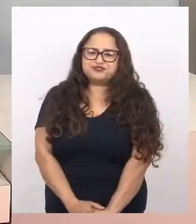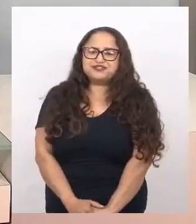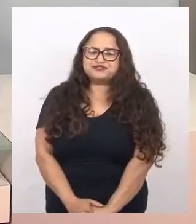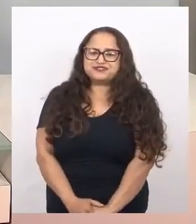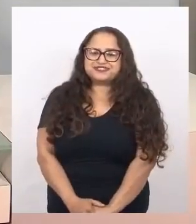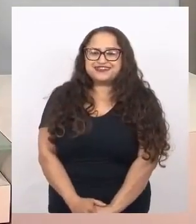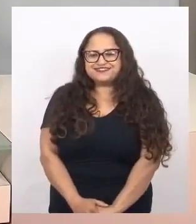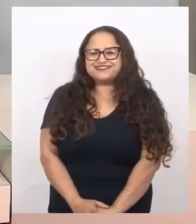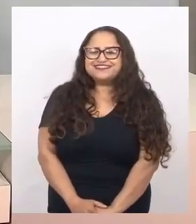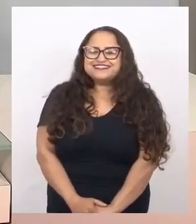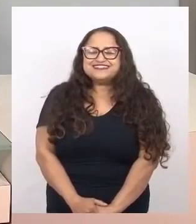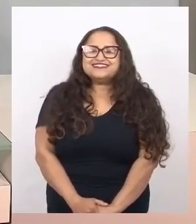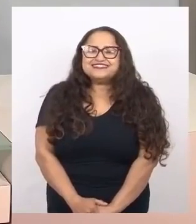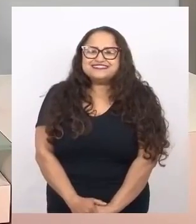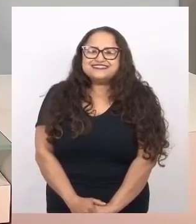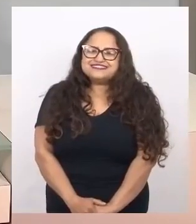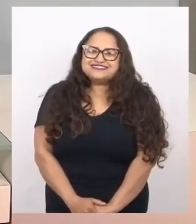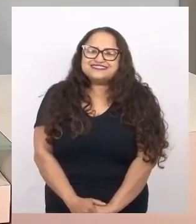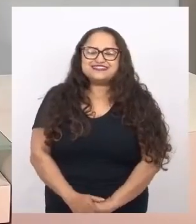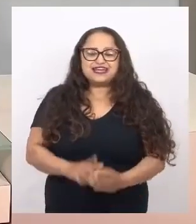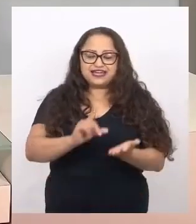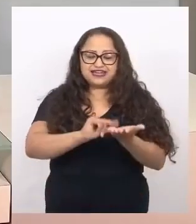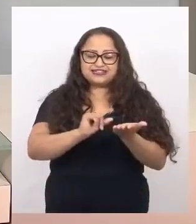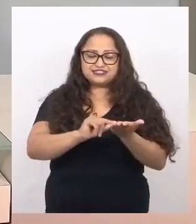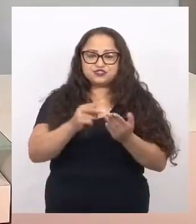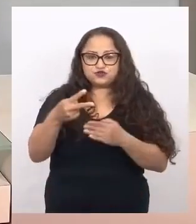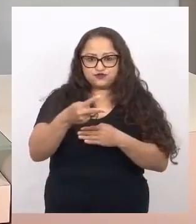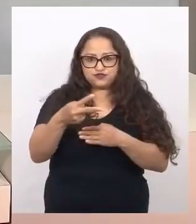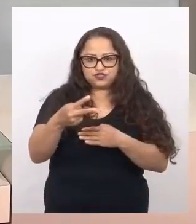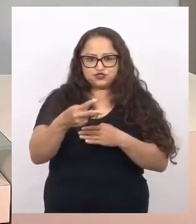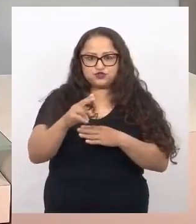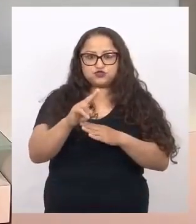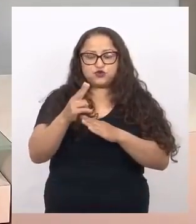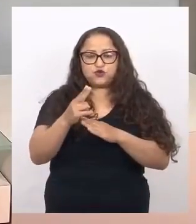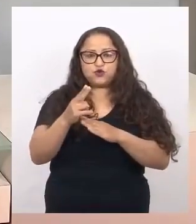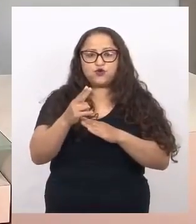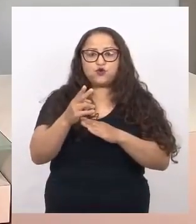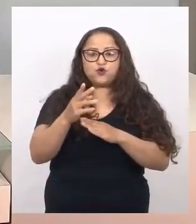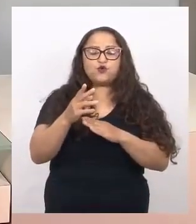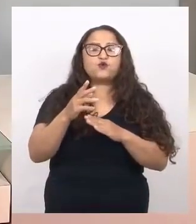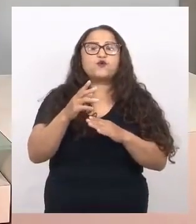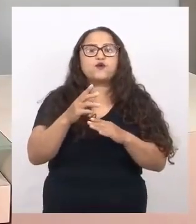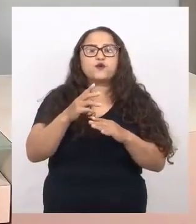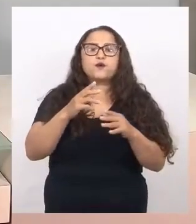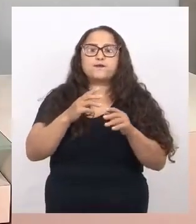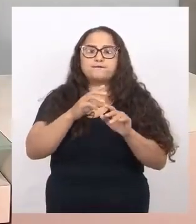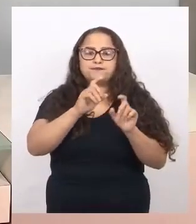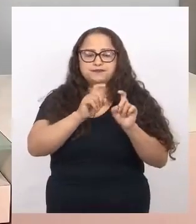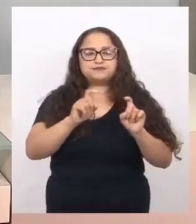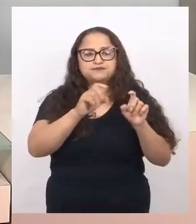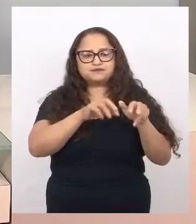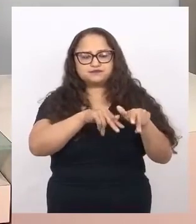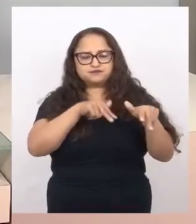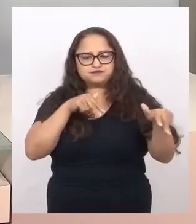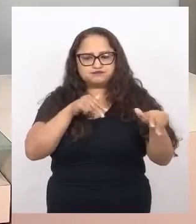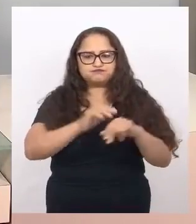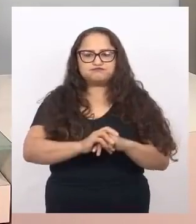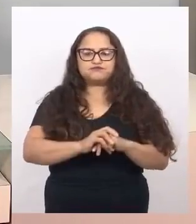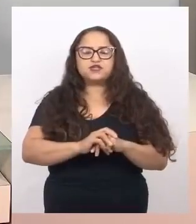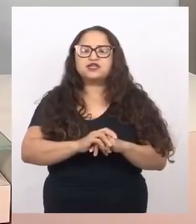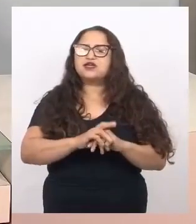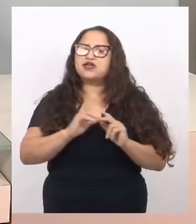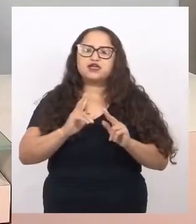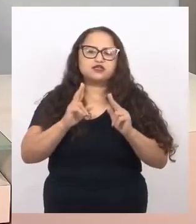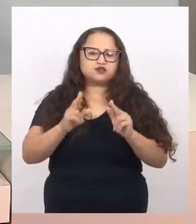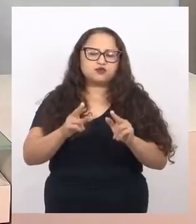Luciana aqui perguntou, artigo 22, manual ou online? Artigo 22, manual, tá, Luciana? Ele continua um processo manual. Ele